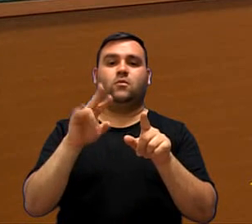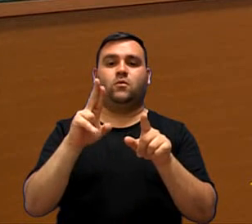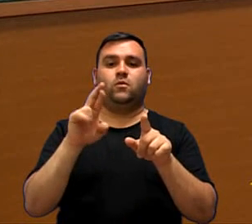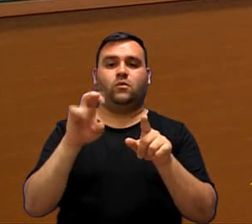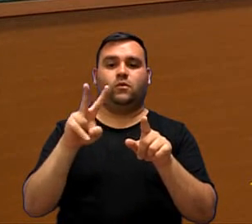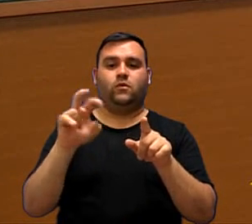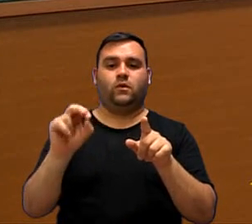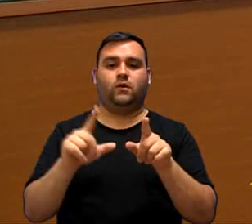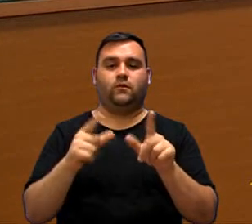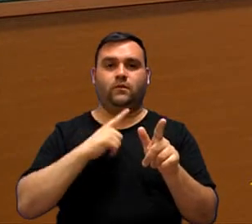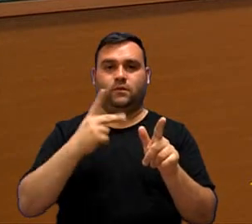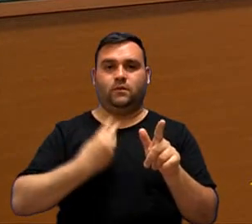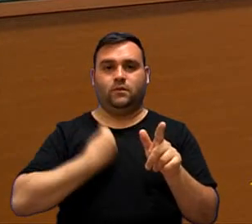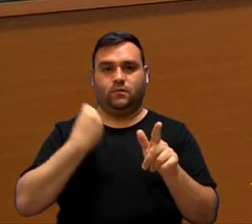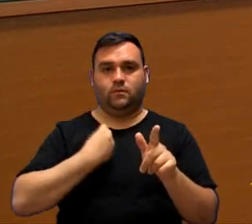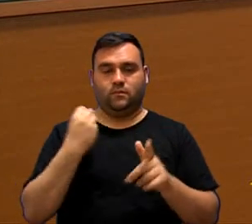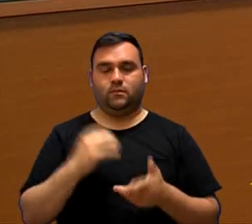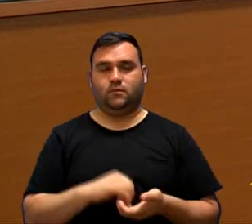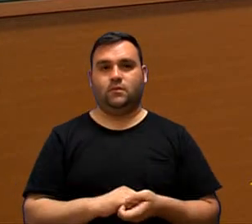João...